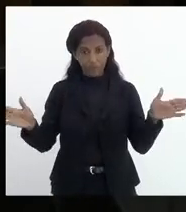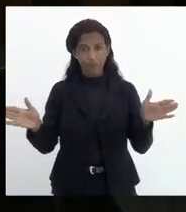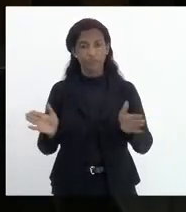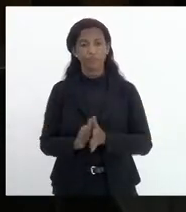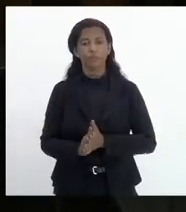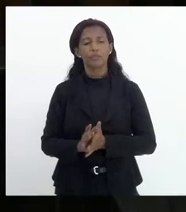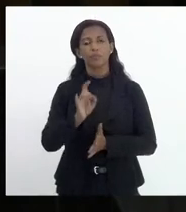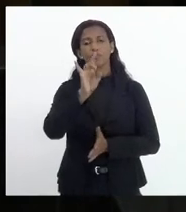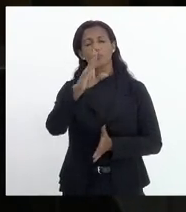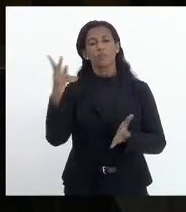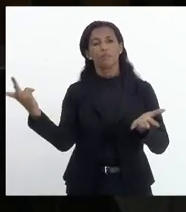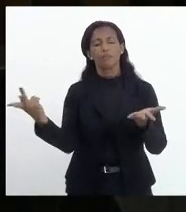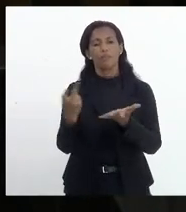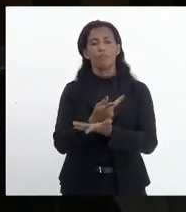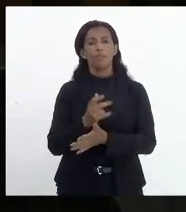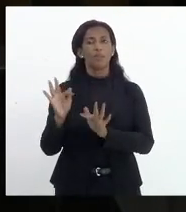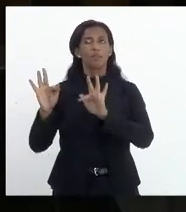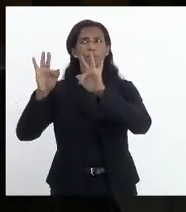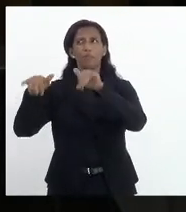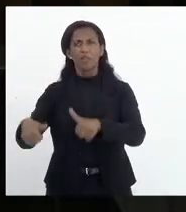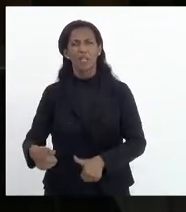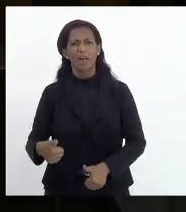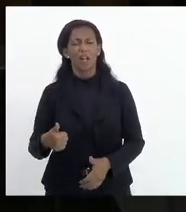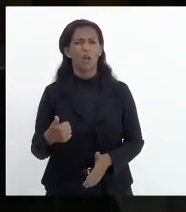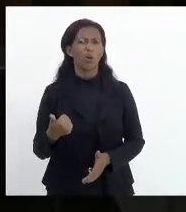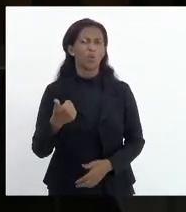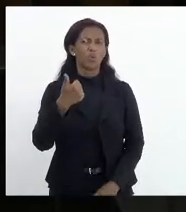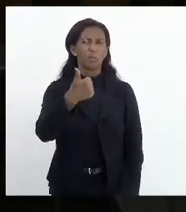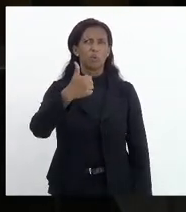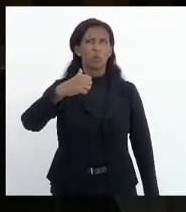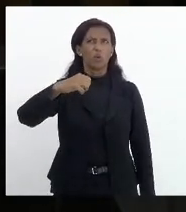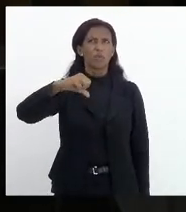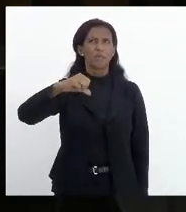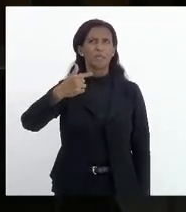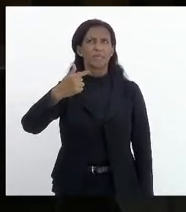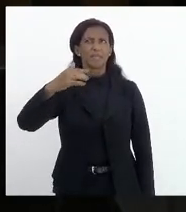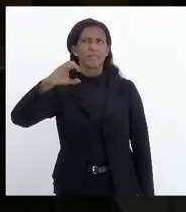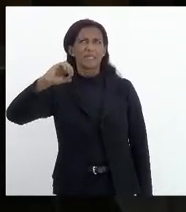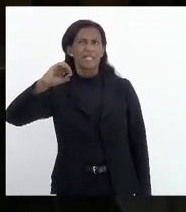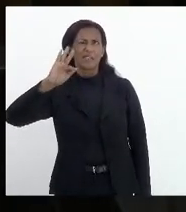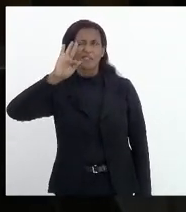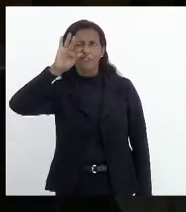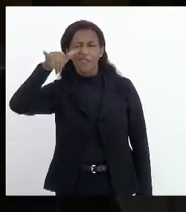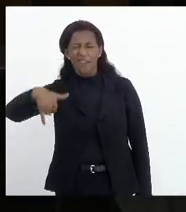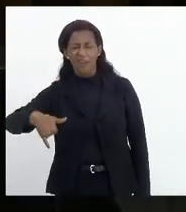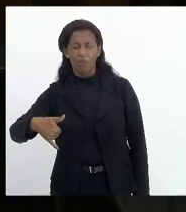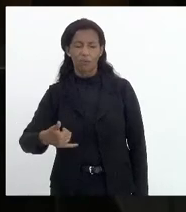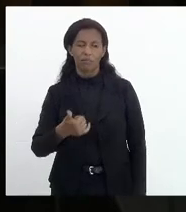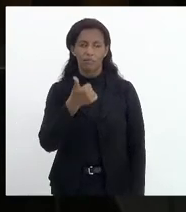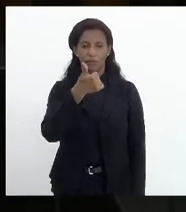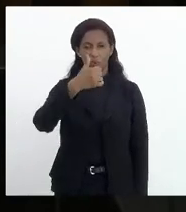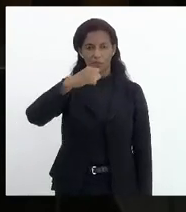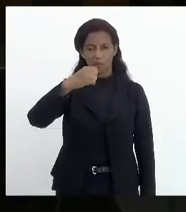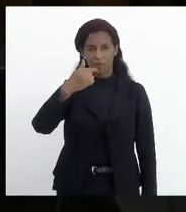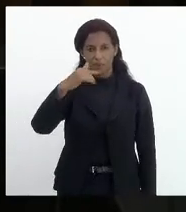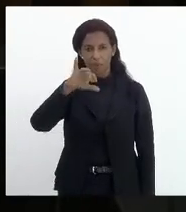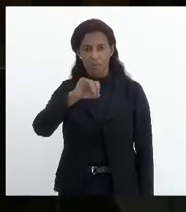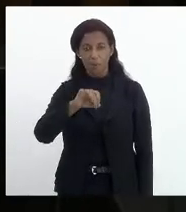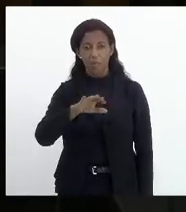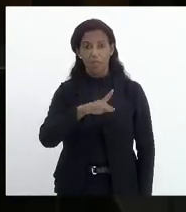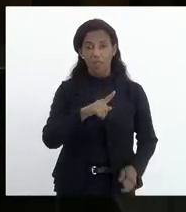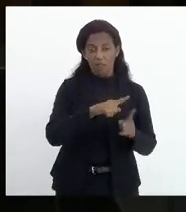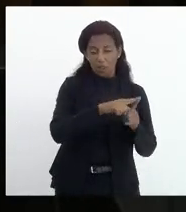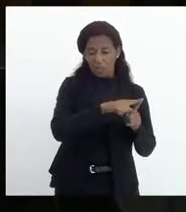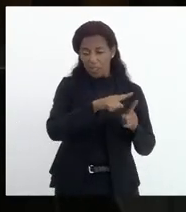só veio depois no finalzinho da década de 70 no finalzinho e a um